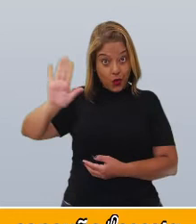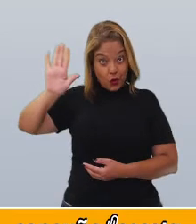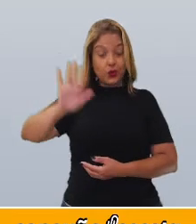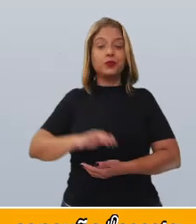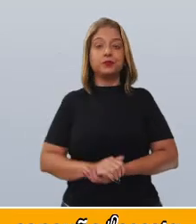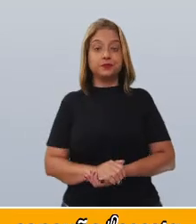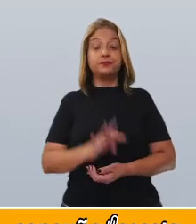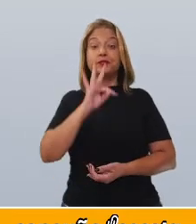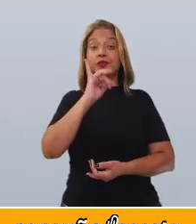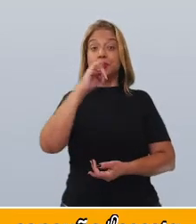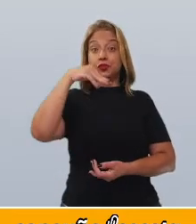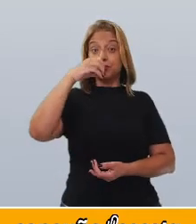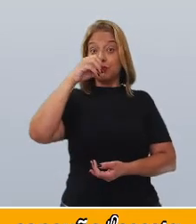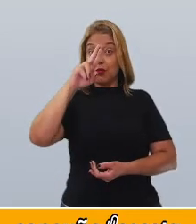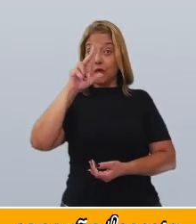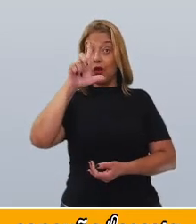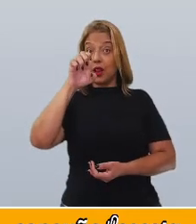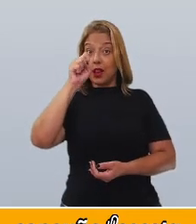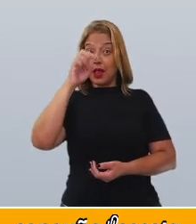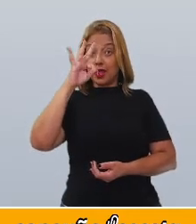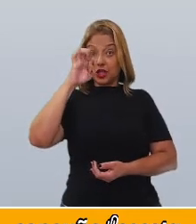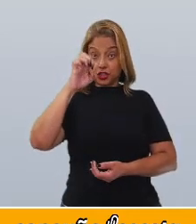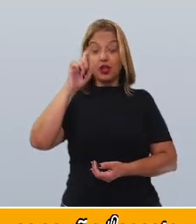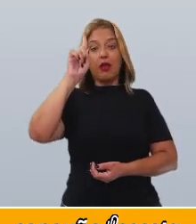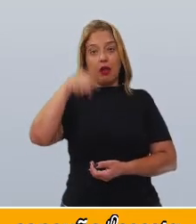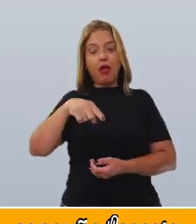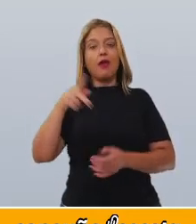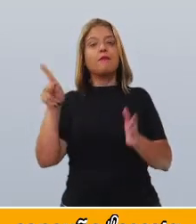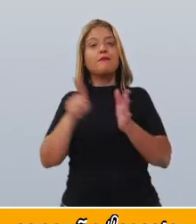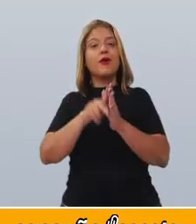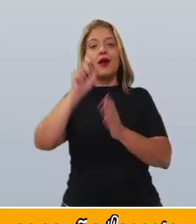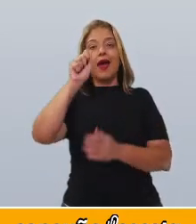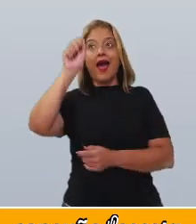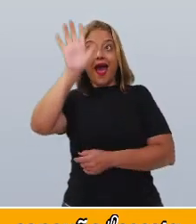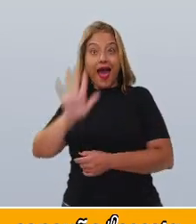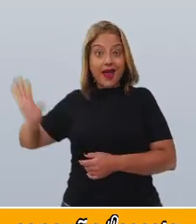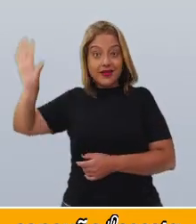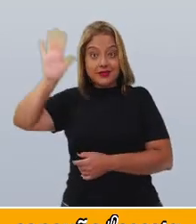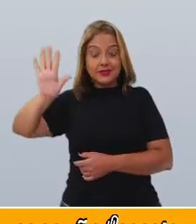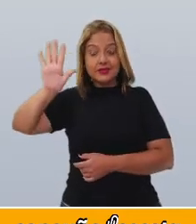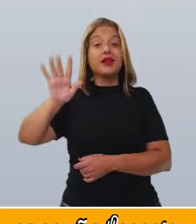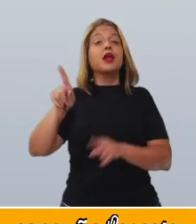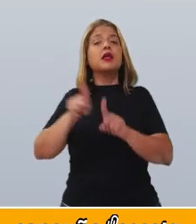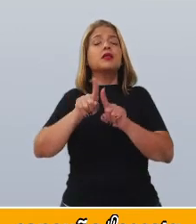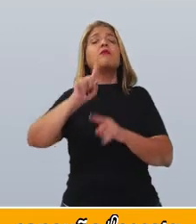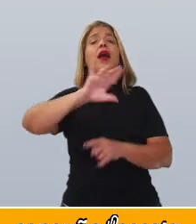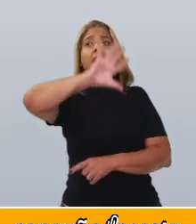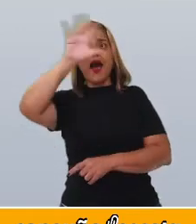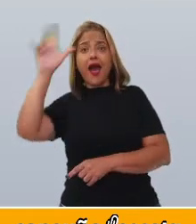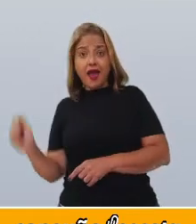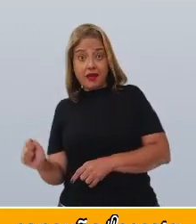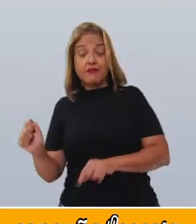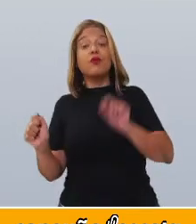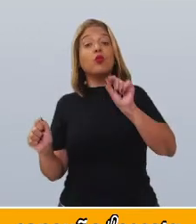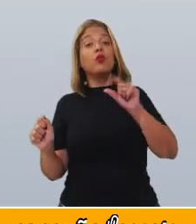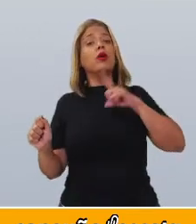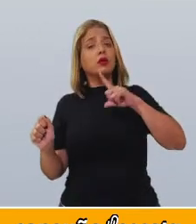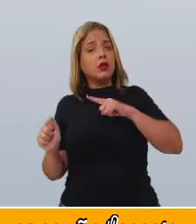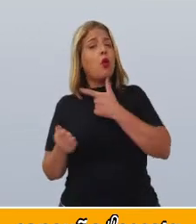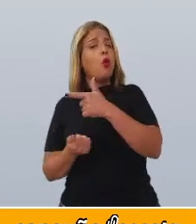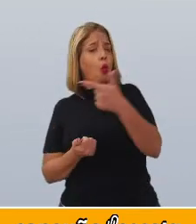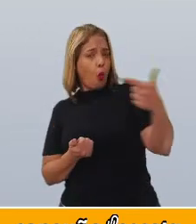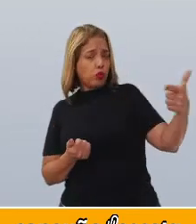o Timor-Leste, no continente asiático, e no continente africano nós temos alguns